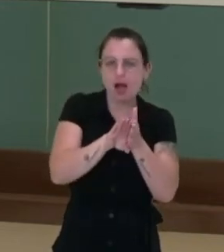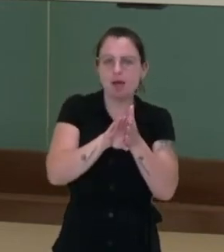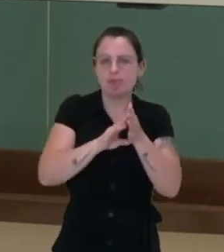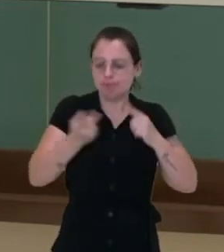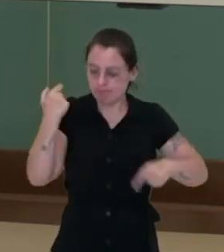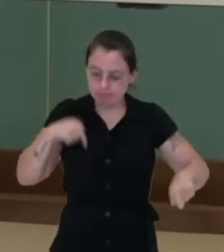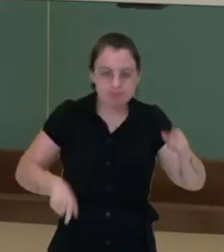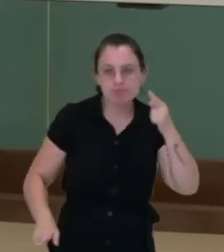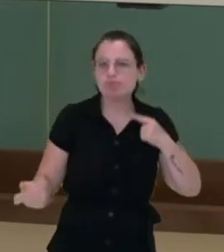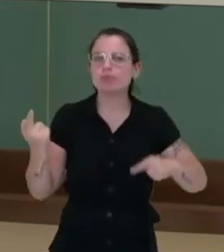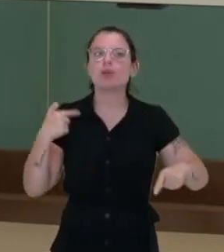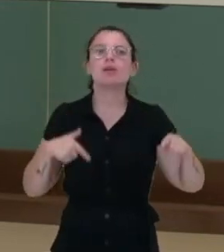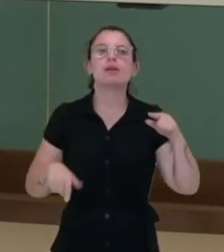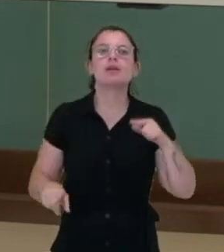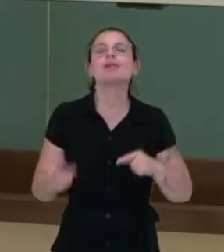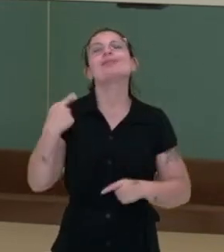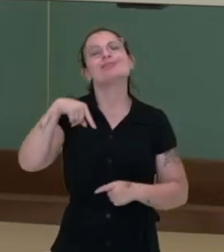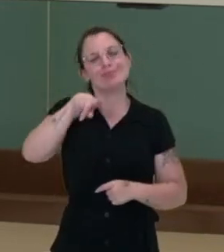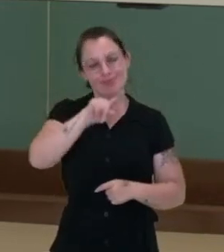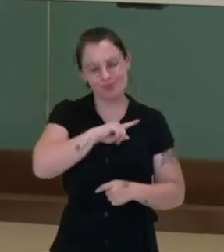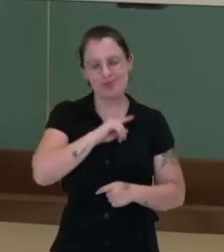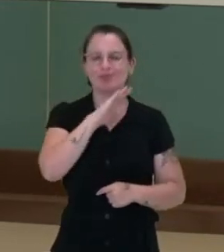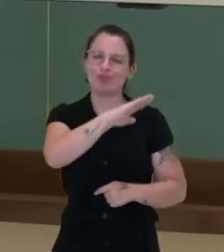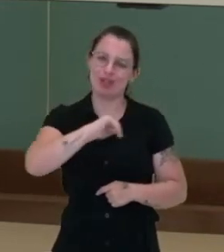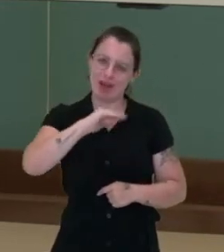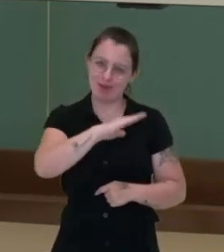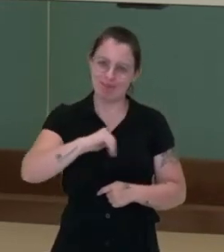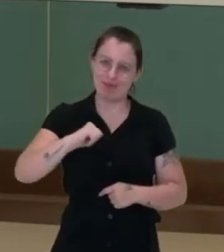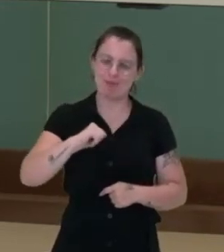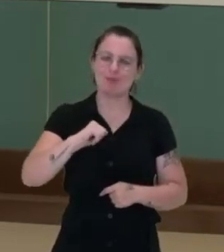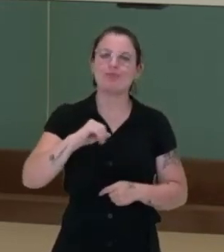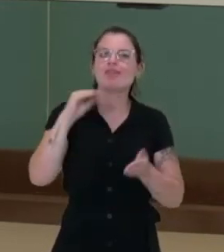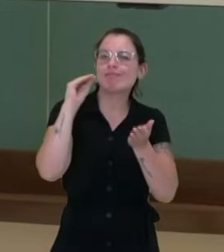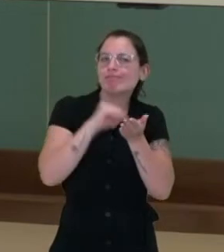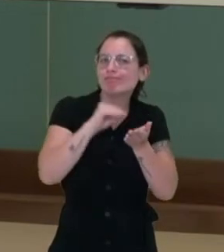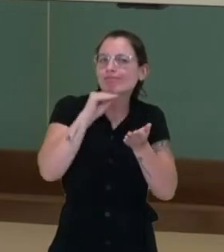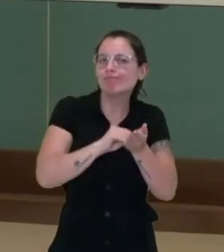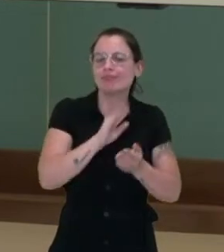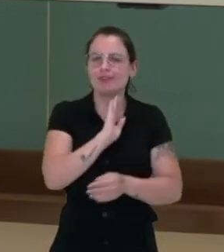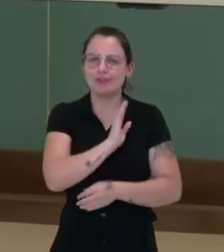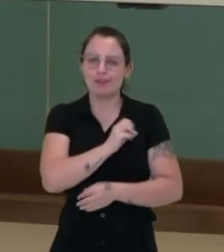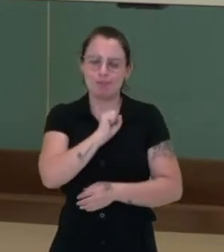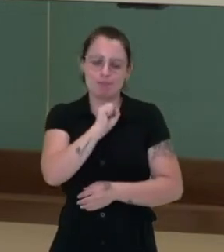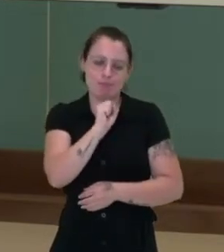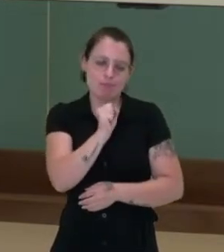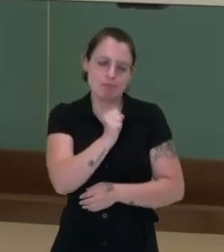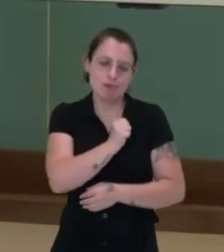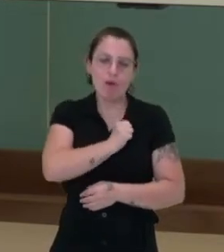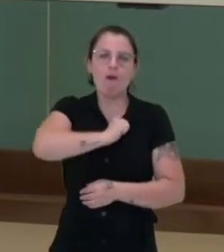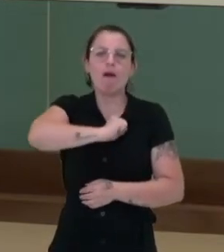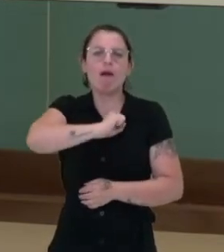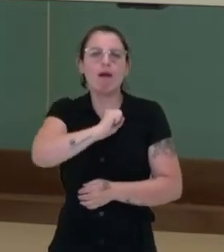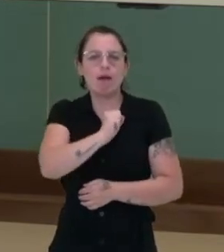desse organismo, nós chamamos de insuficiência cardíaca. O que vai acontecer com a pessoa? Vai provocar uma